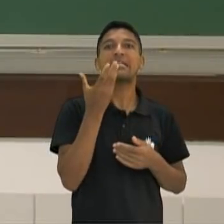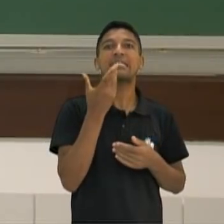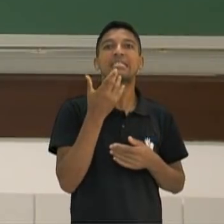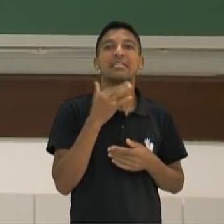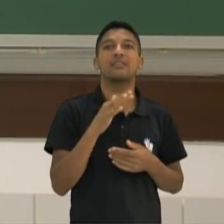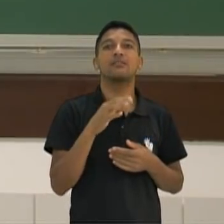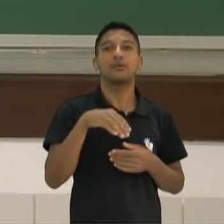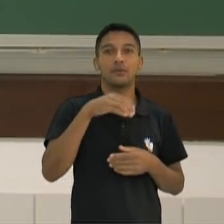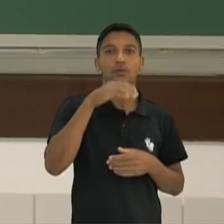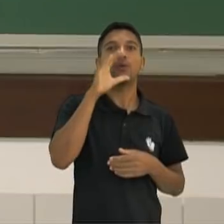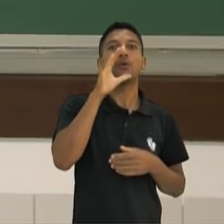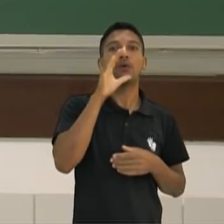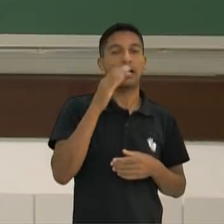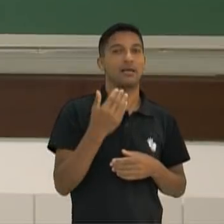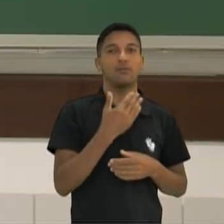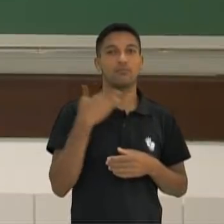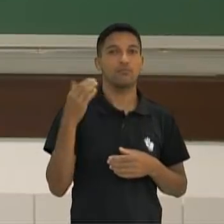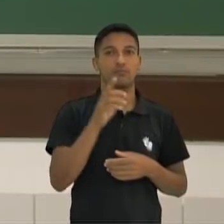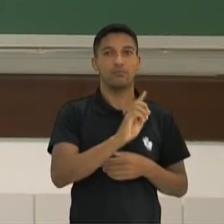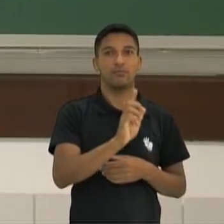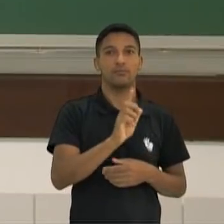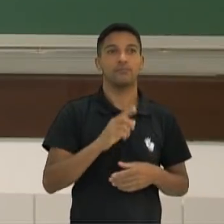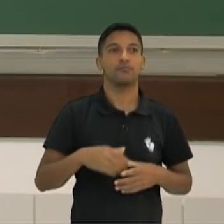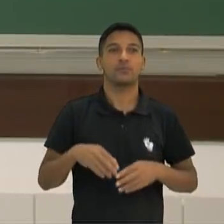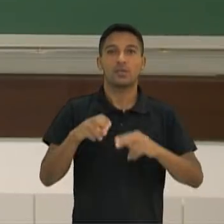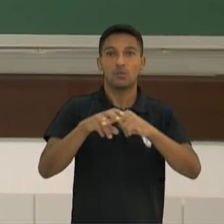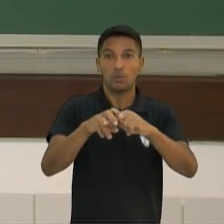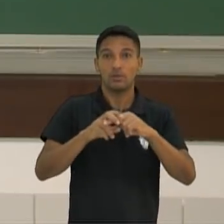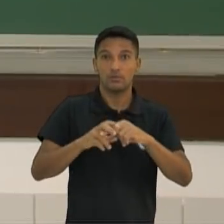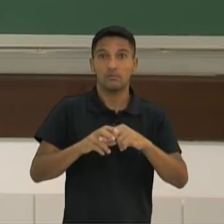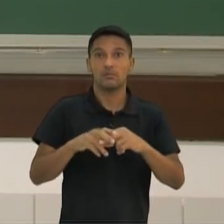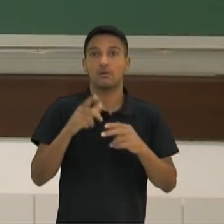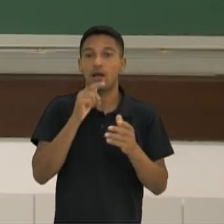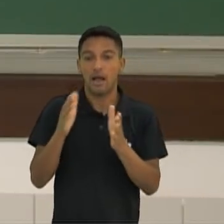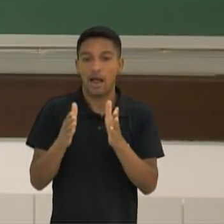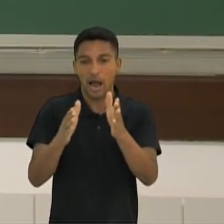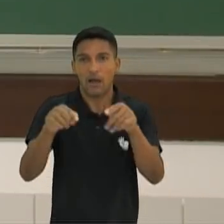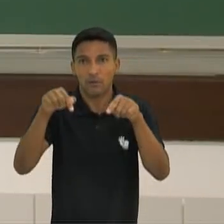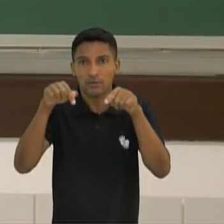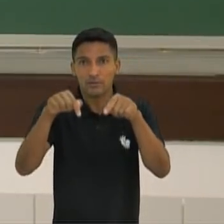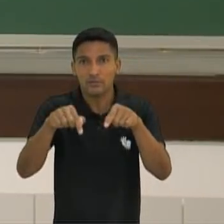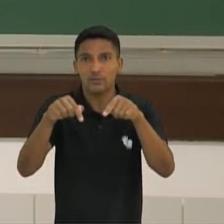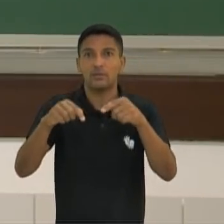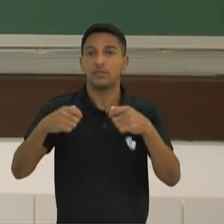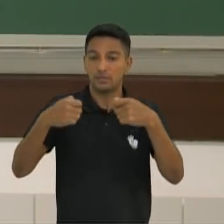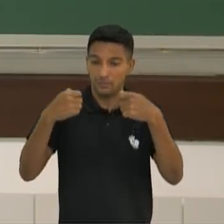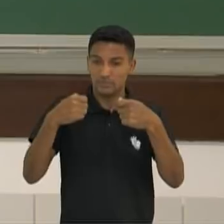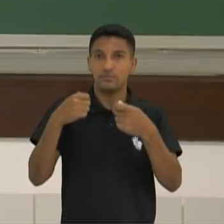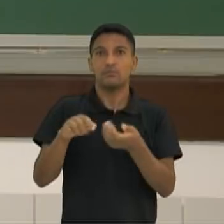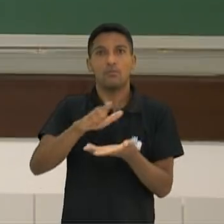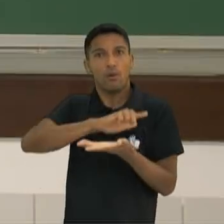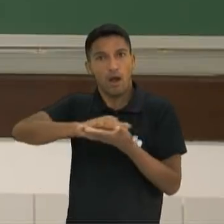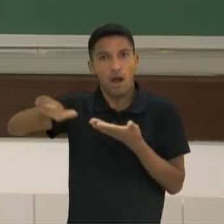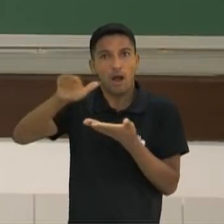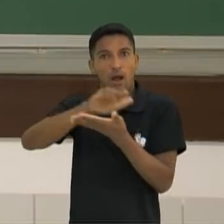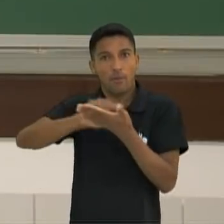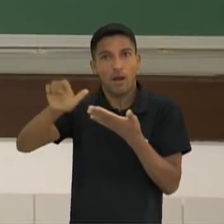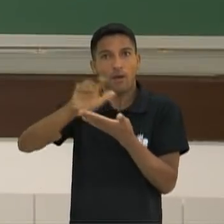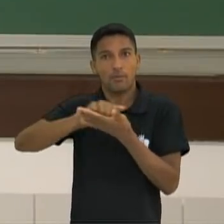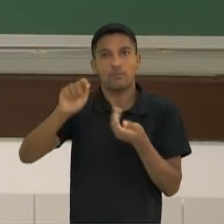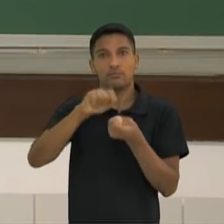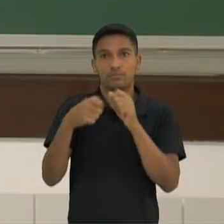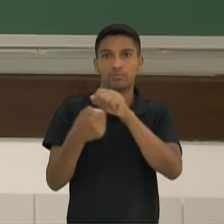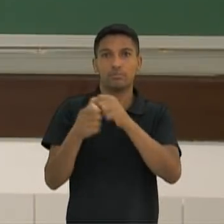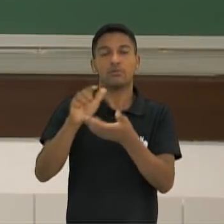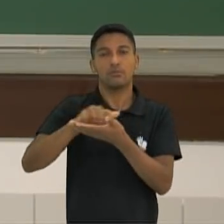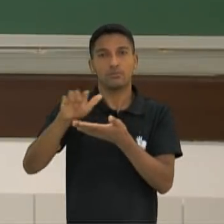uma melhoria da quantidade de água e, por consequência, uma qualidade da outra que está sendo utilizada em maior quantidade.